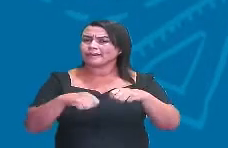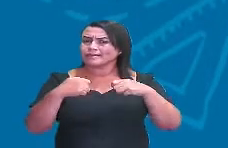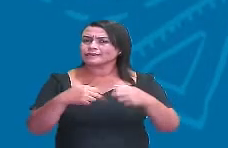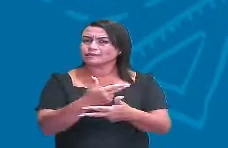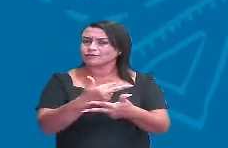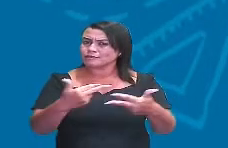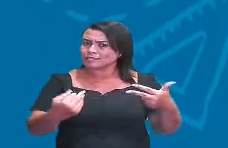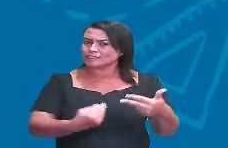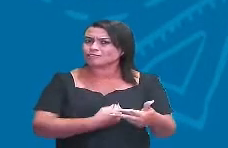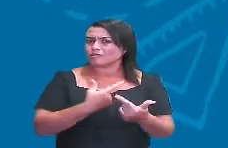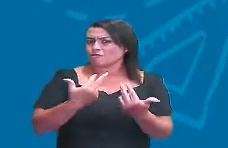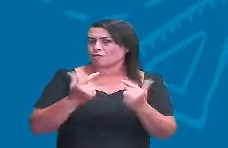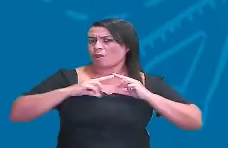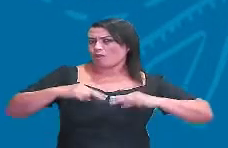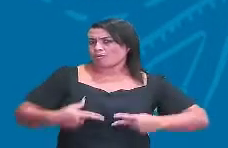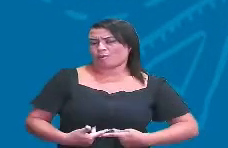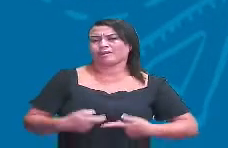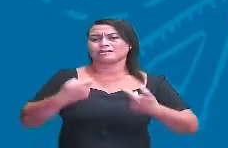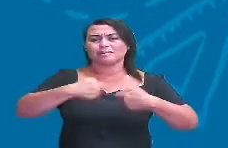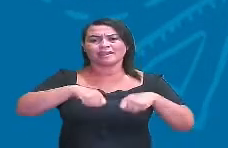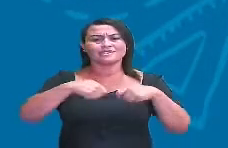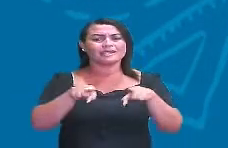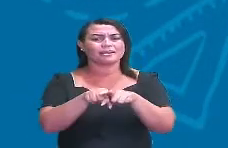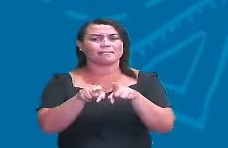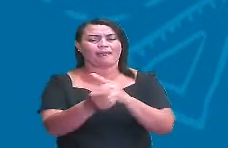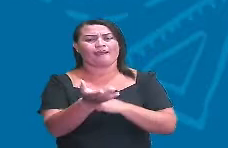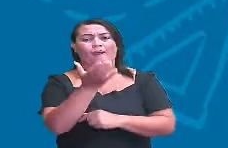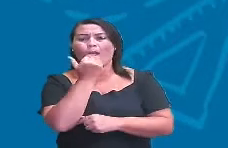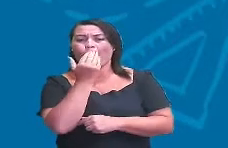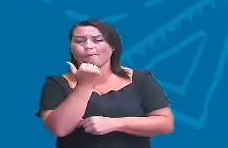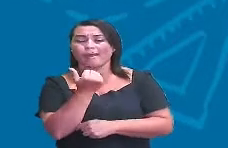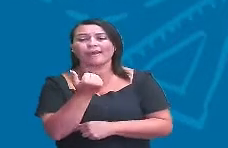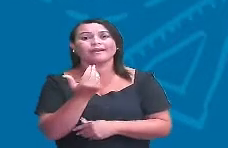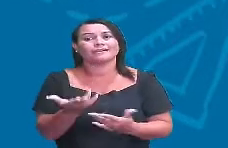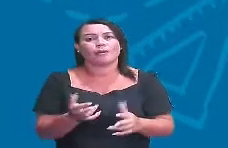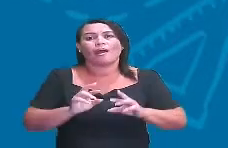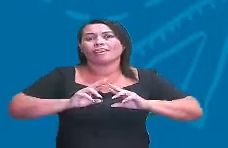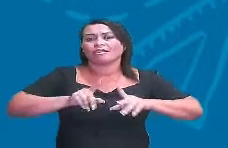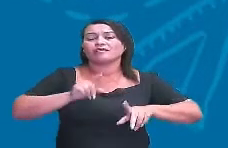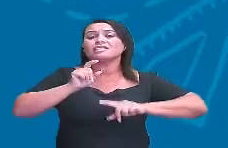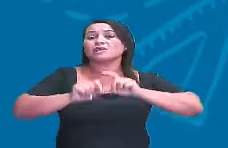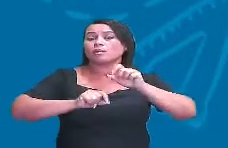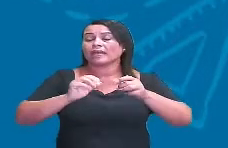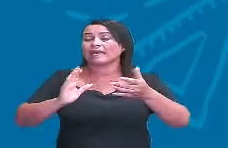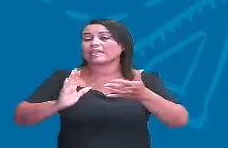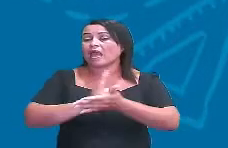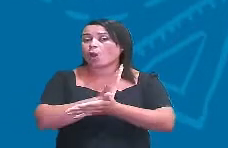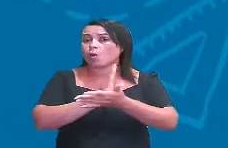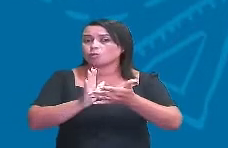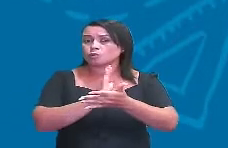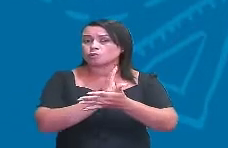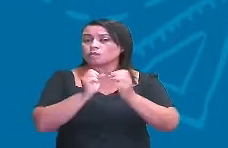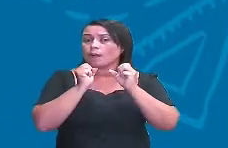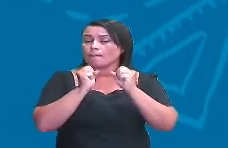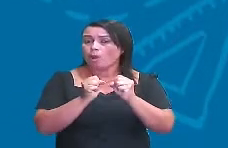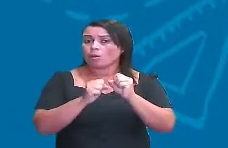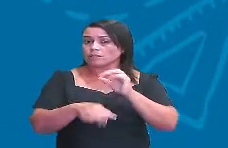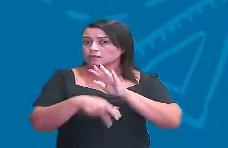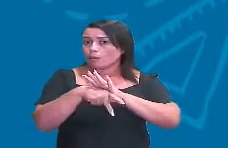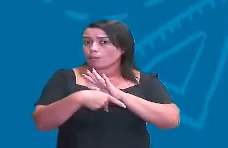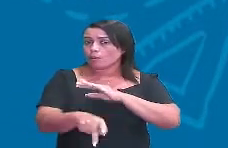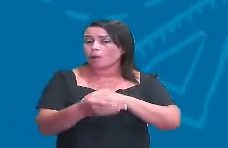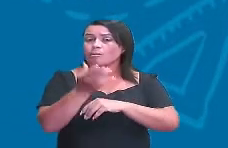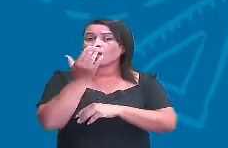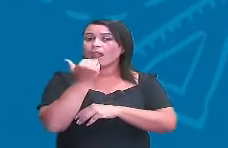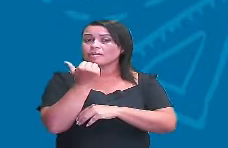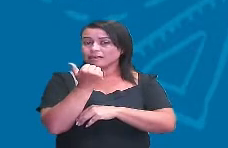de energia. Eles também precisam se alimentar. A diferença é que alguns deles são capazes de produzir o seu